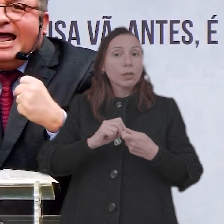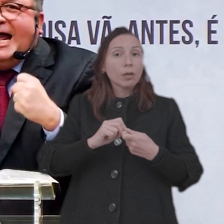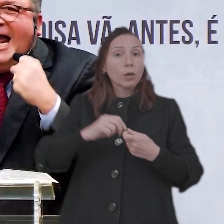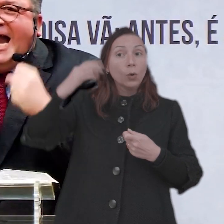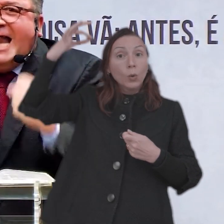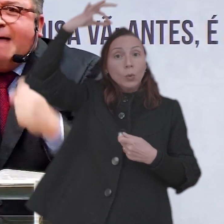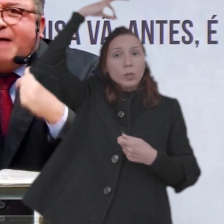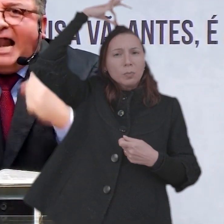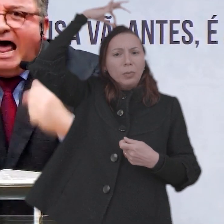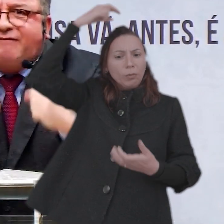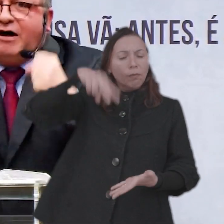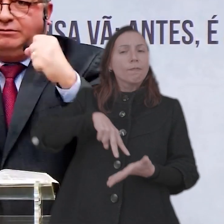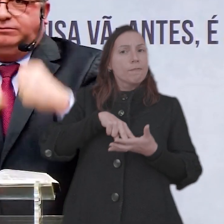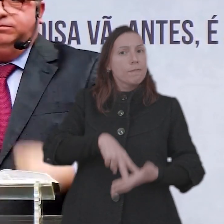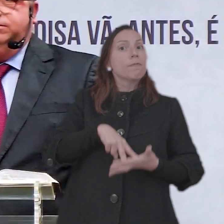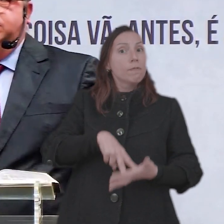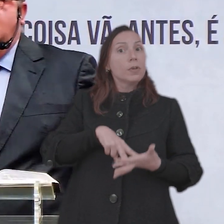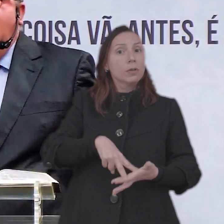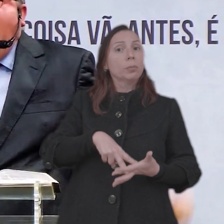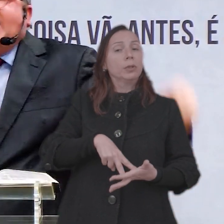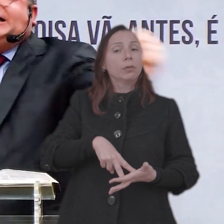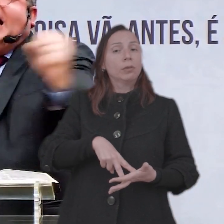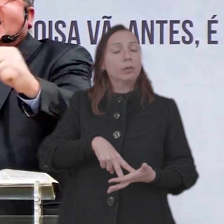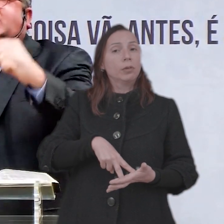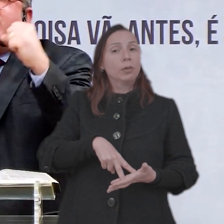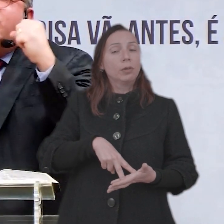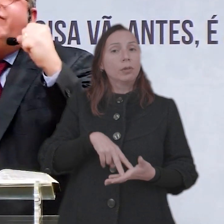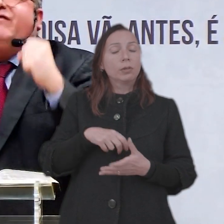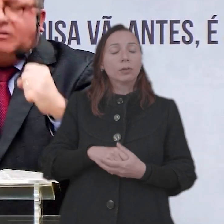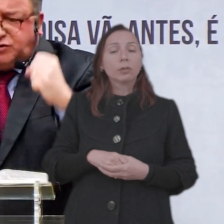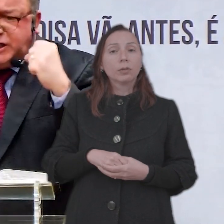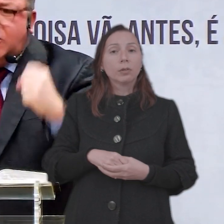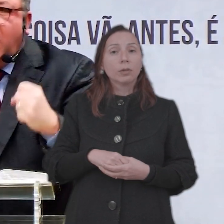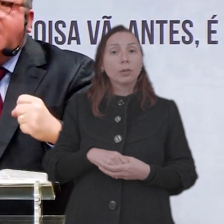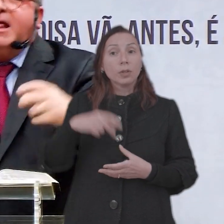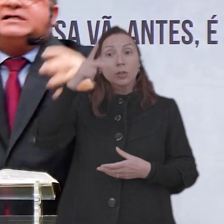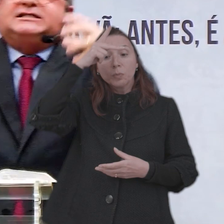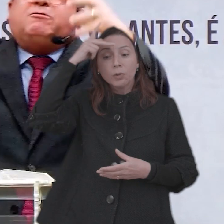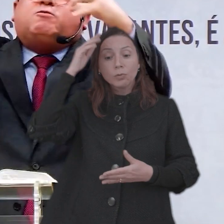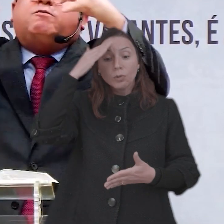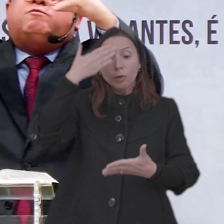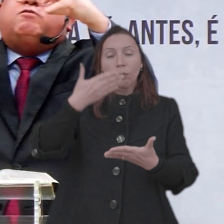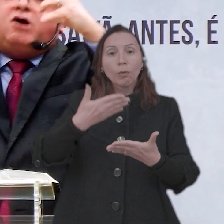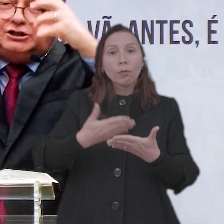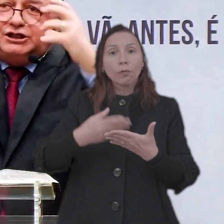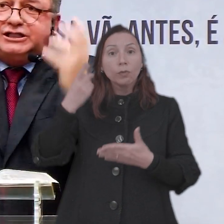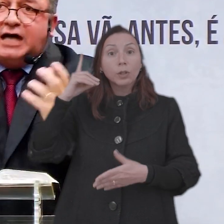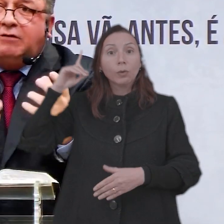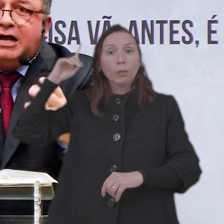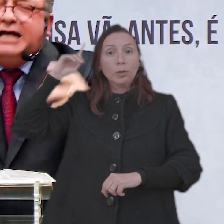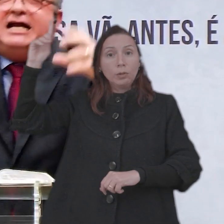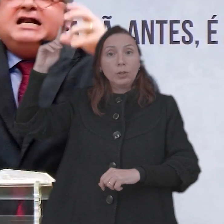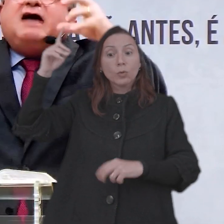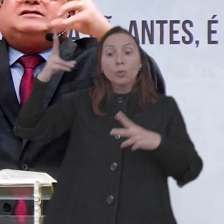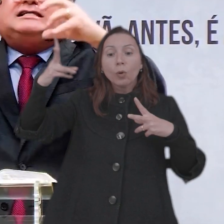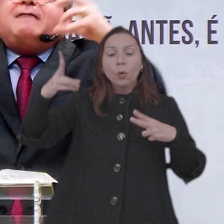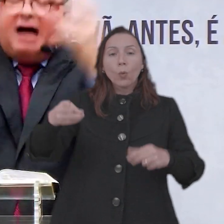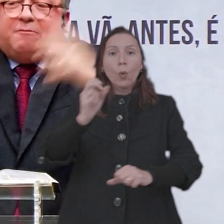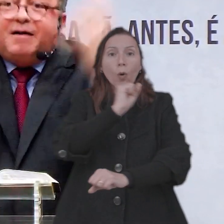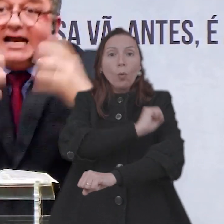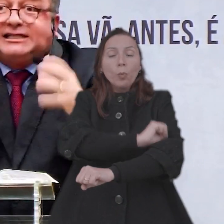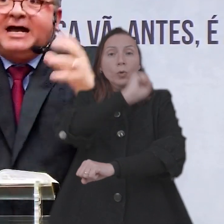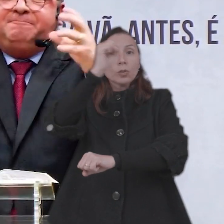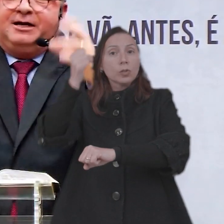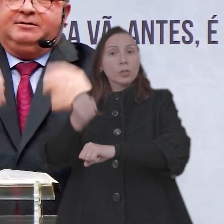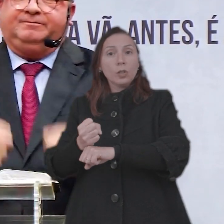quê? Inabalável. Aqueles que confiam no Senhor são como um monte de Sião, que não se